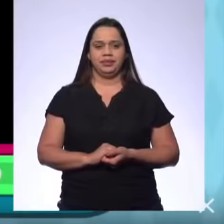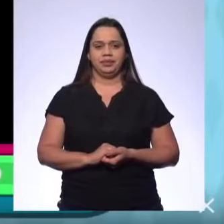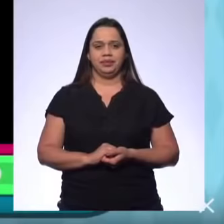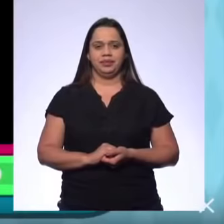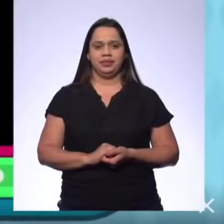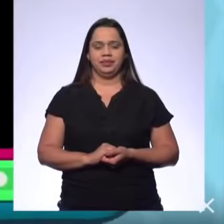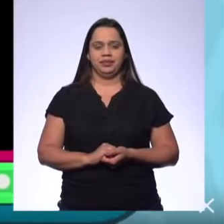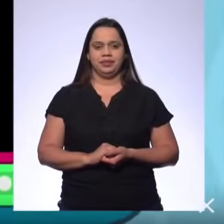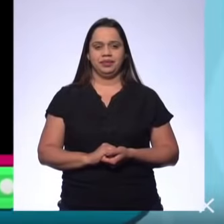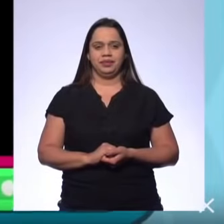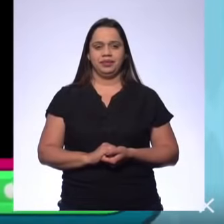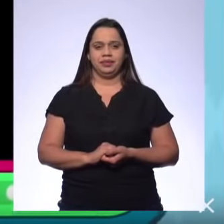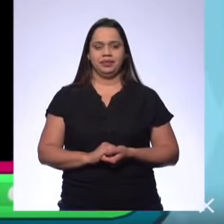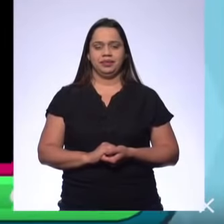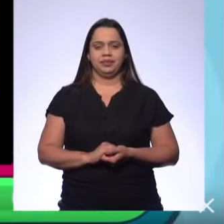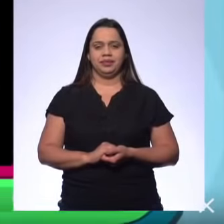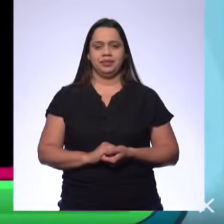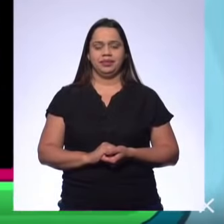First question.